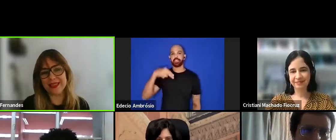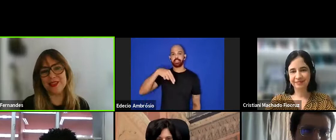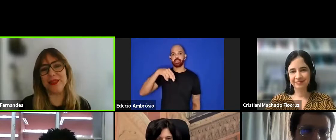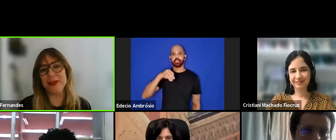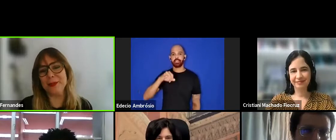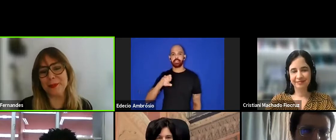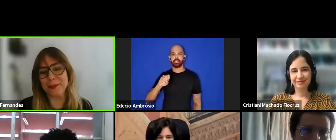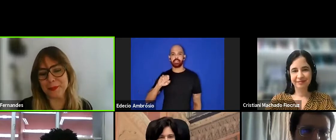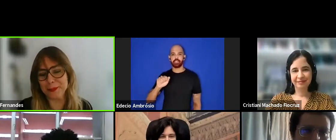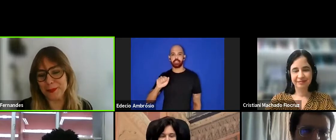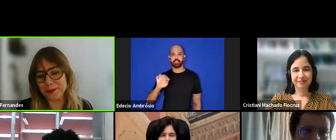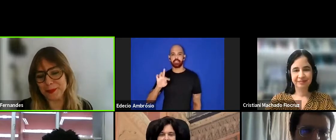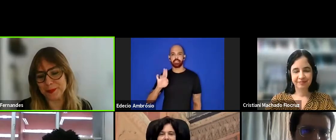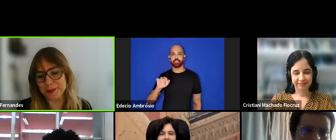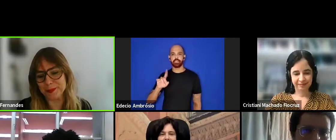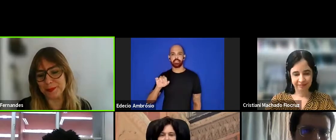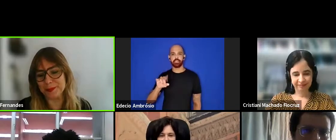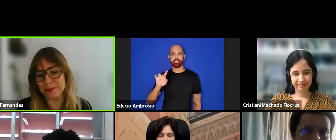Anísia Trindade Lima.